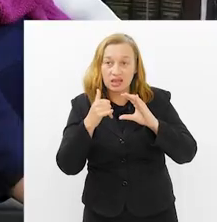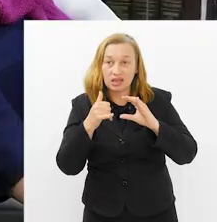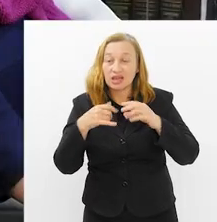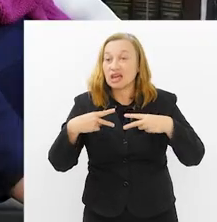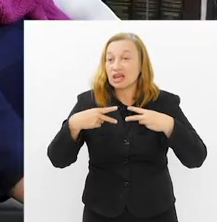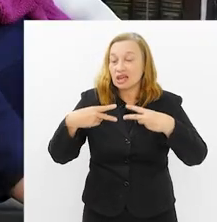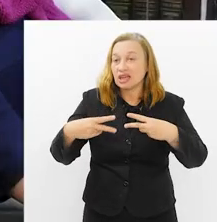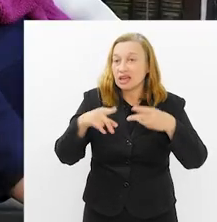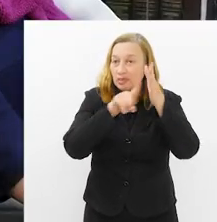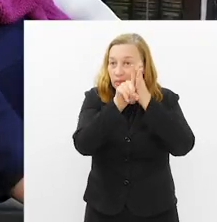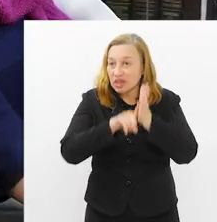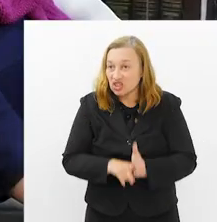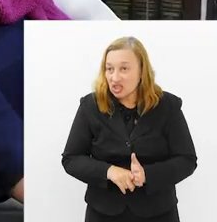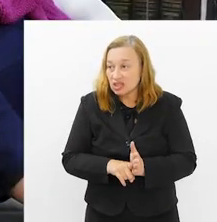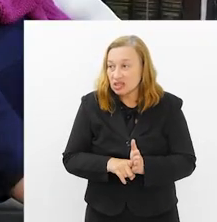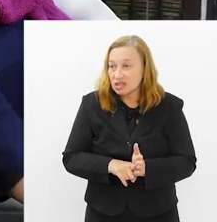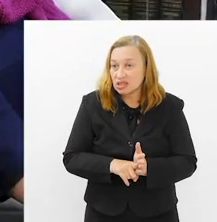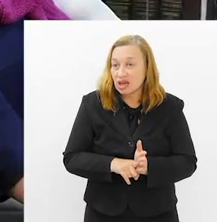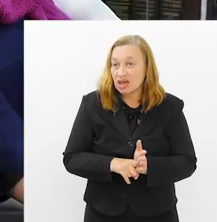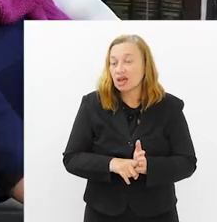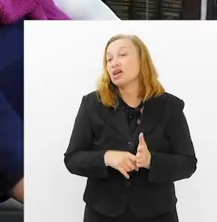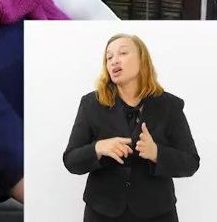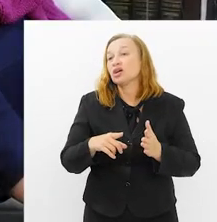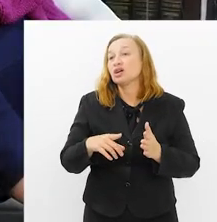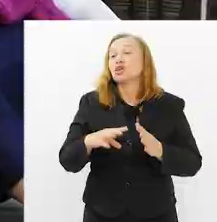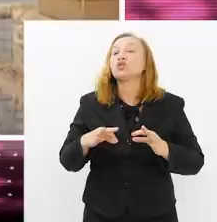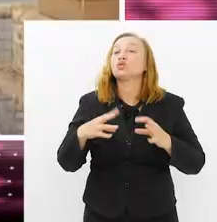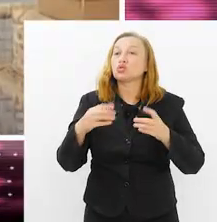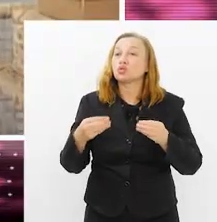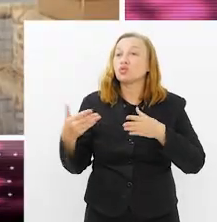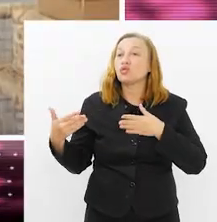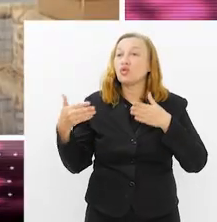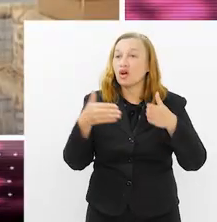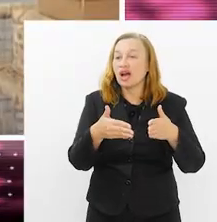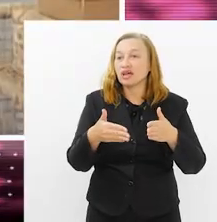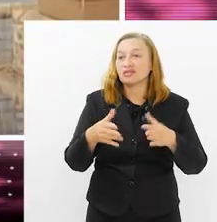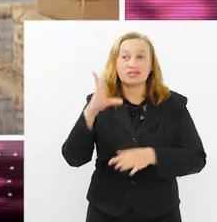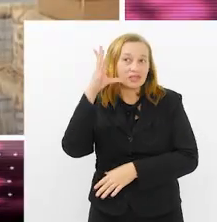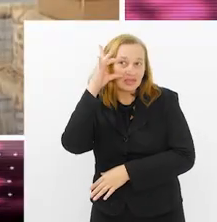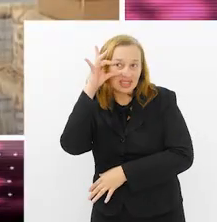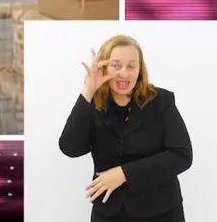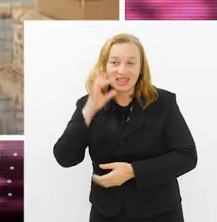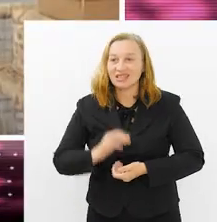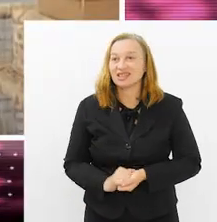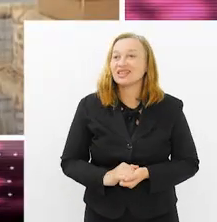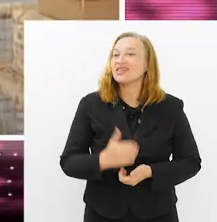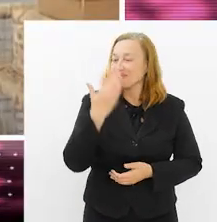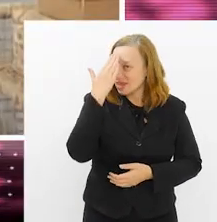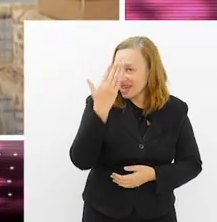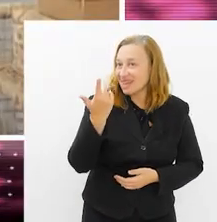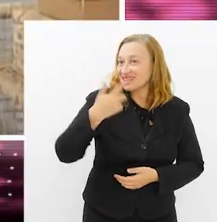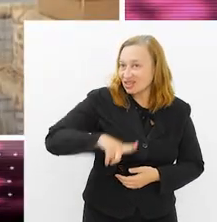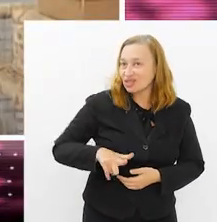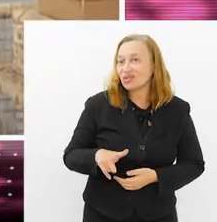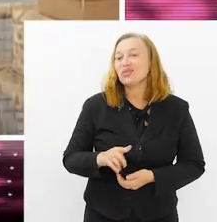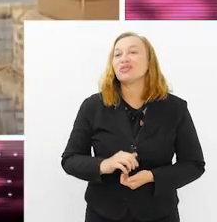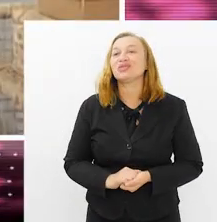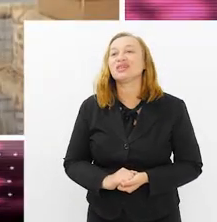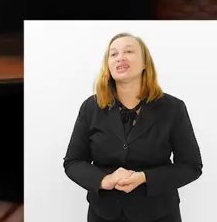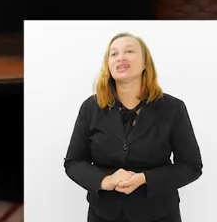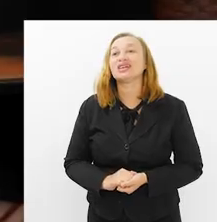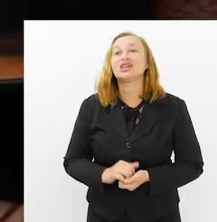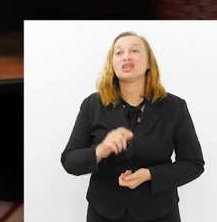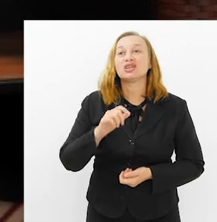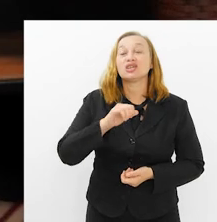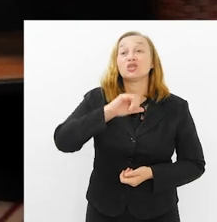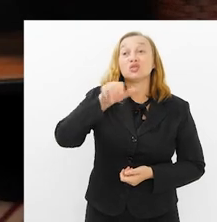WhatsApp, o link para pesquisa, o link para o livro, né? Então, está tudo concentrado ali no Instagram. Muito obrigada